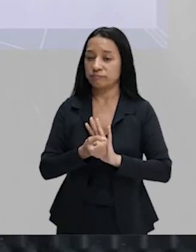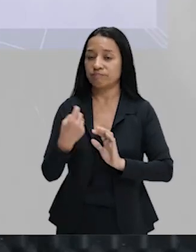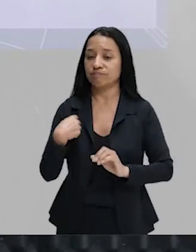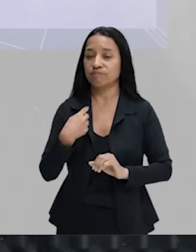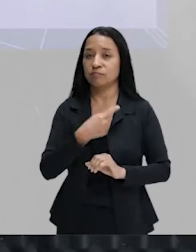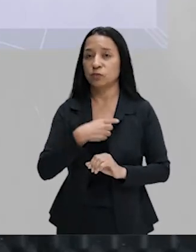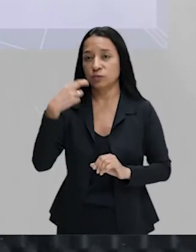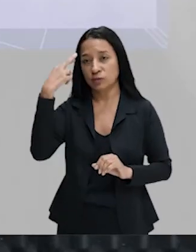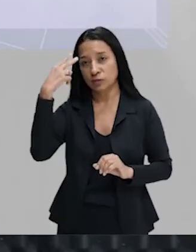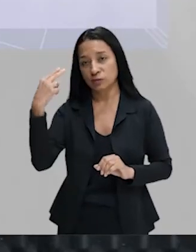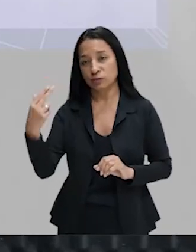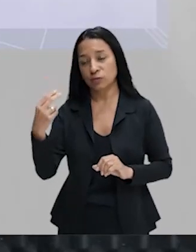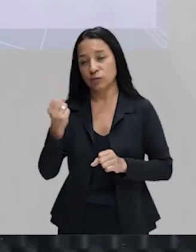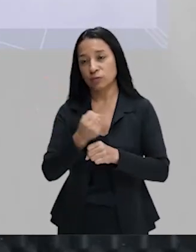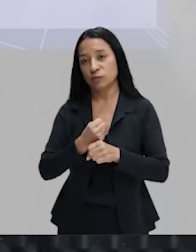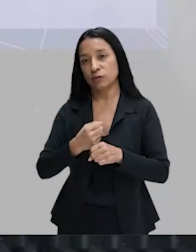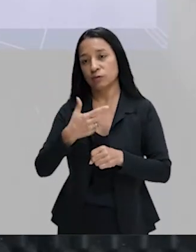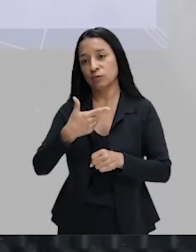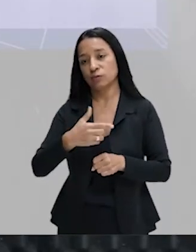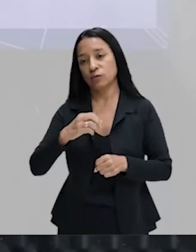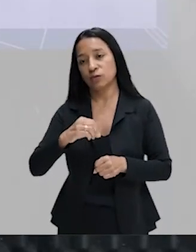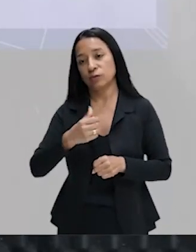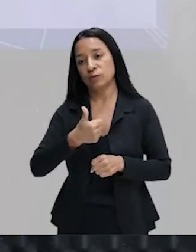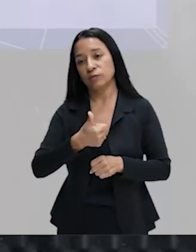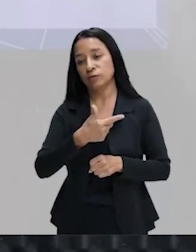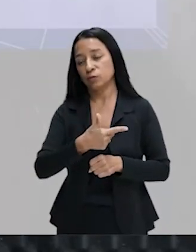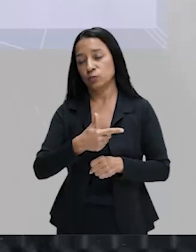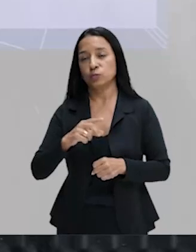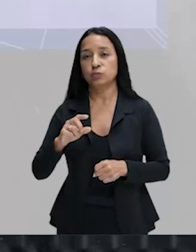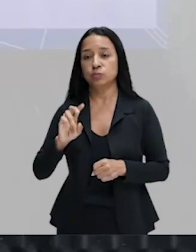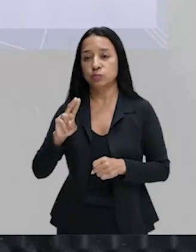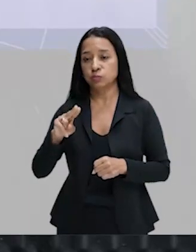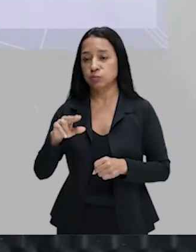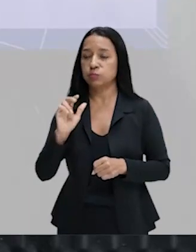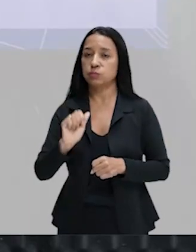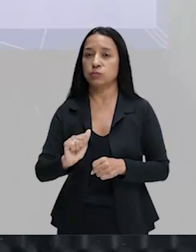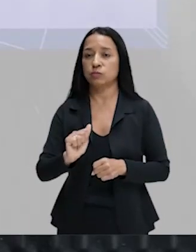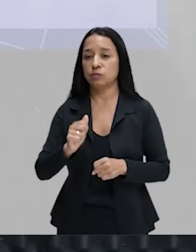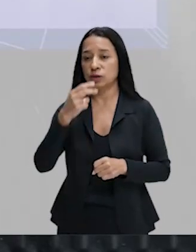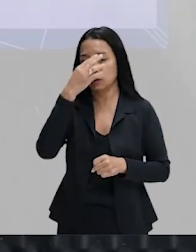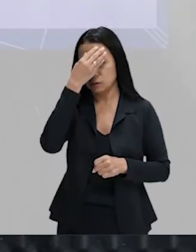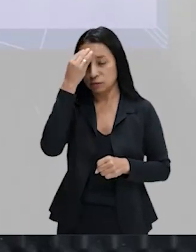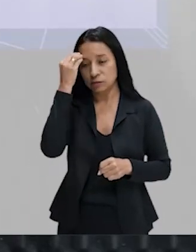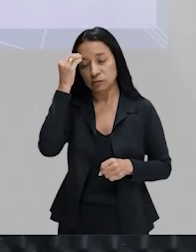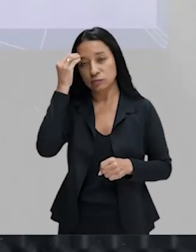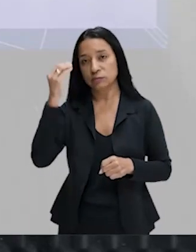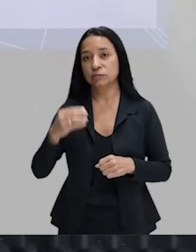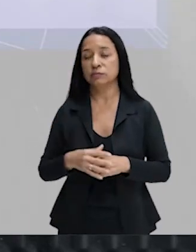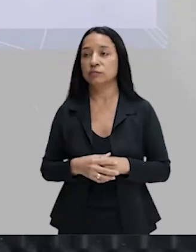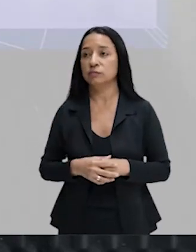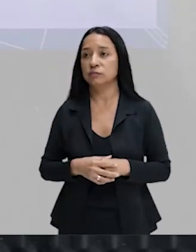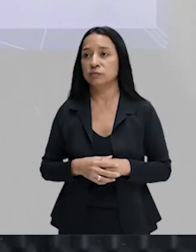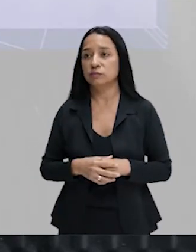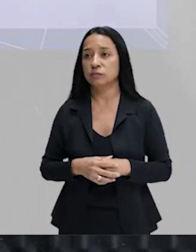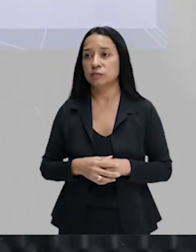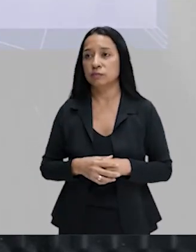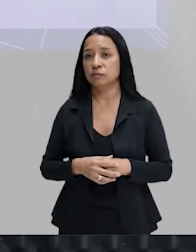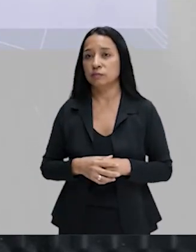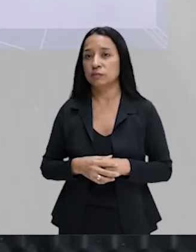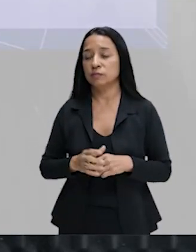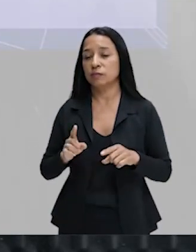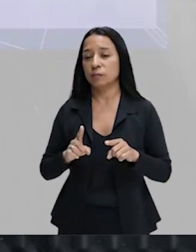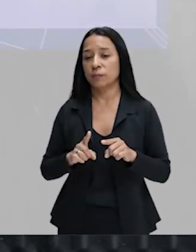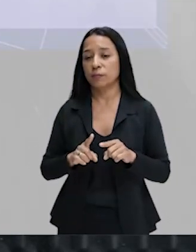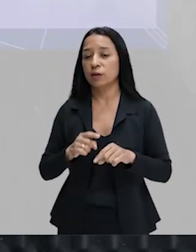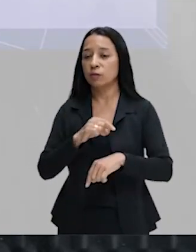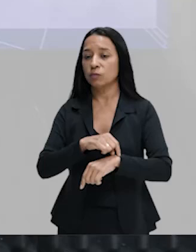e 2021, nunca mais serão esquecidos. Foi um período assim que veio, um período avassalador,